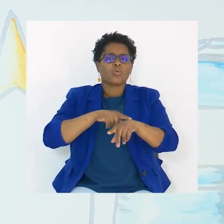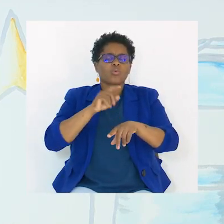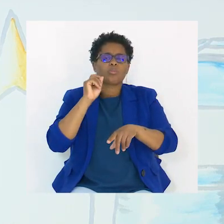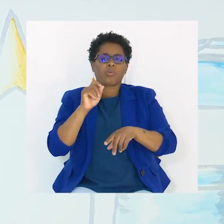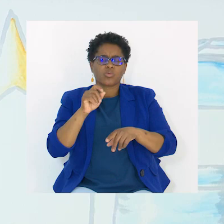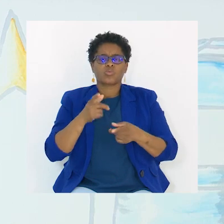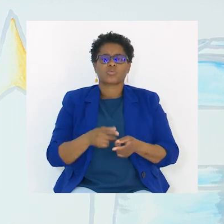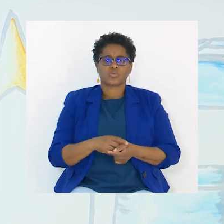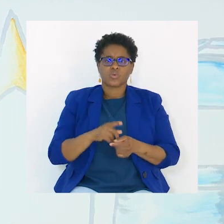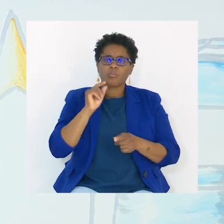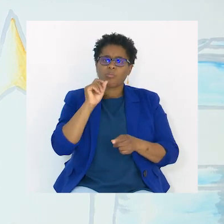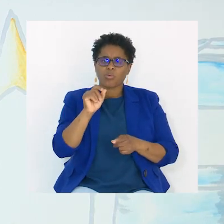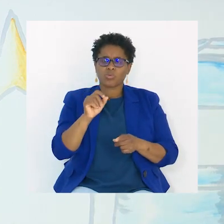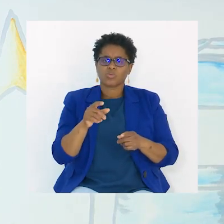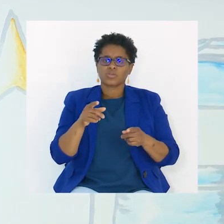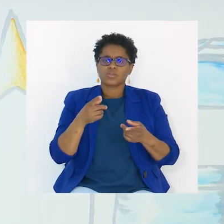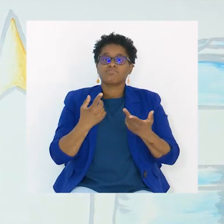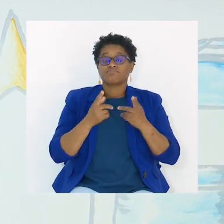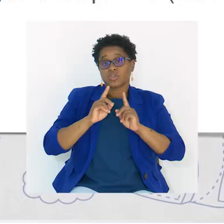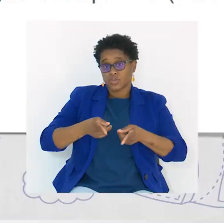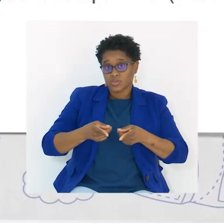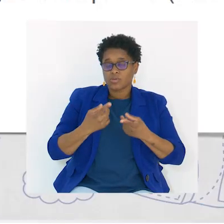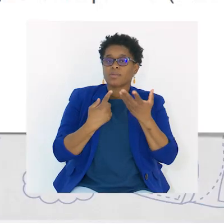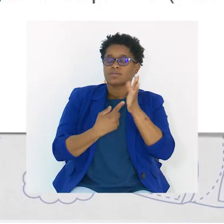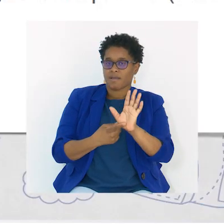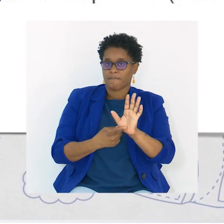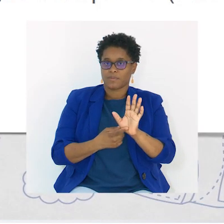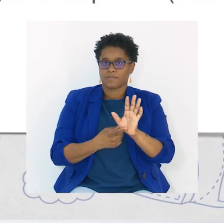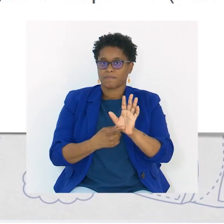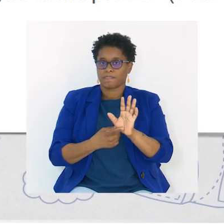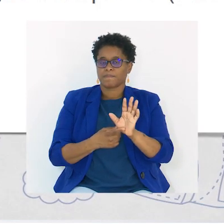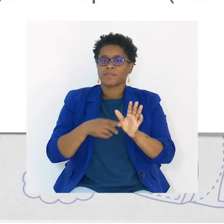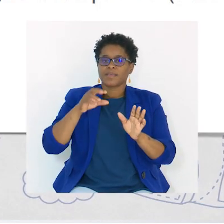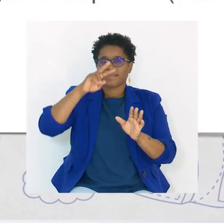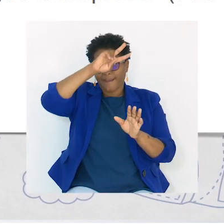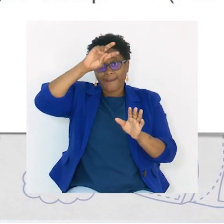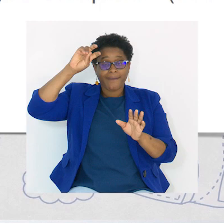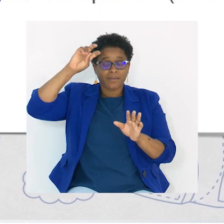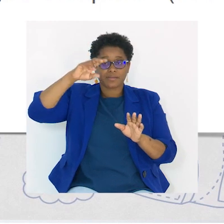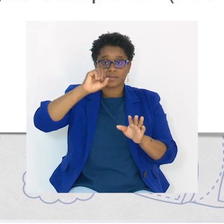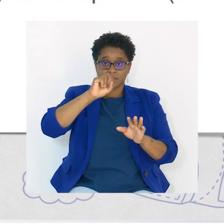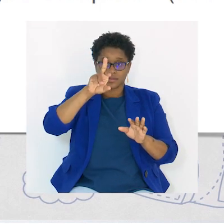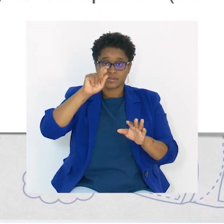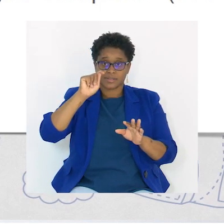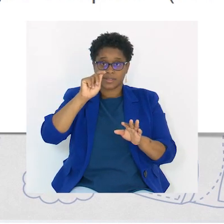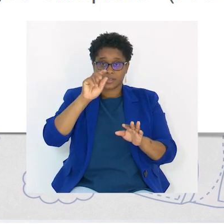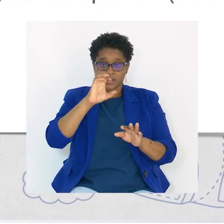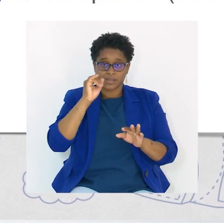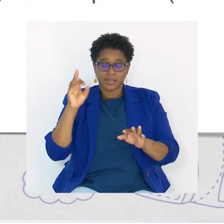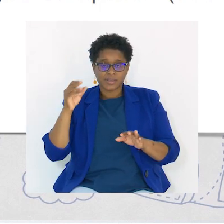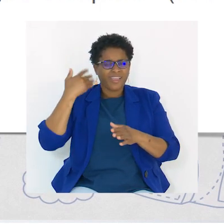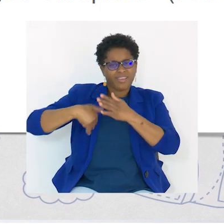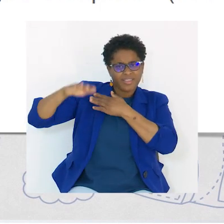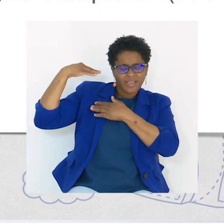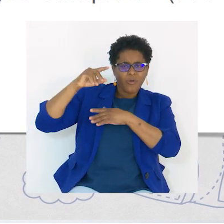de referência. Como, por exemplo, na Grécia Antiga, o ponto de referência